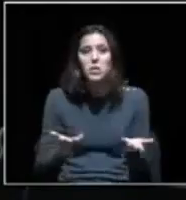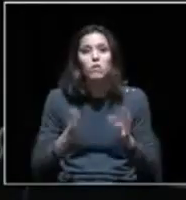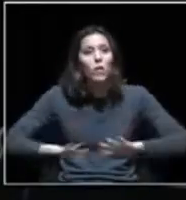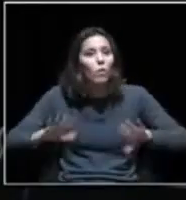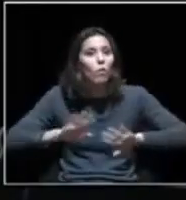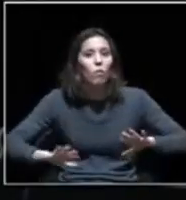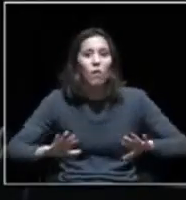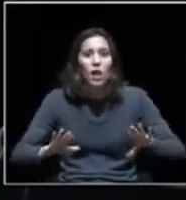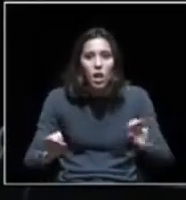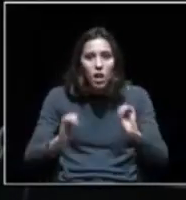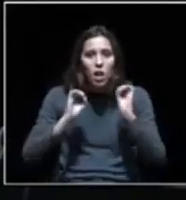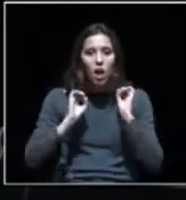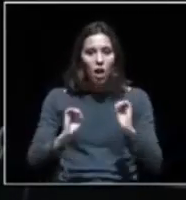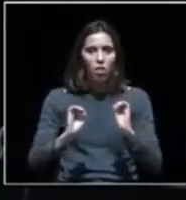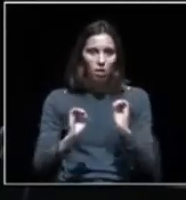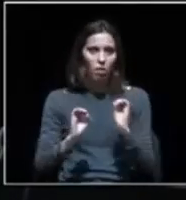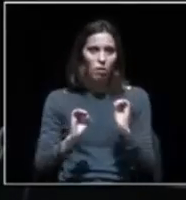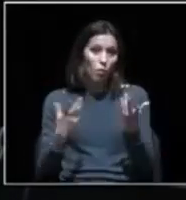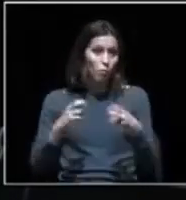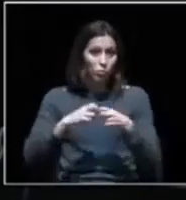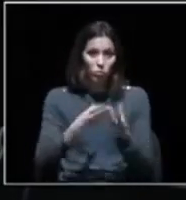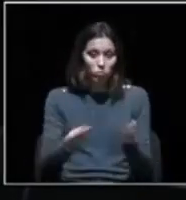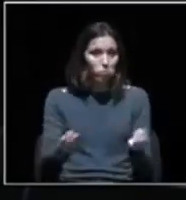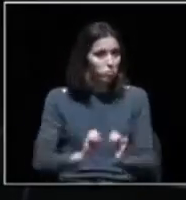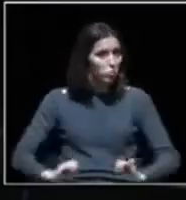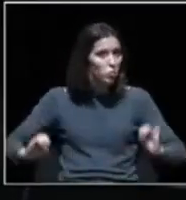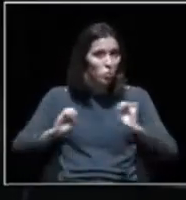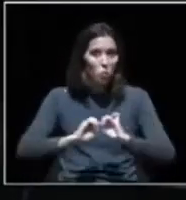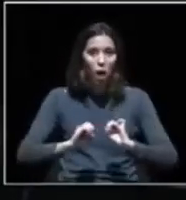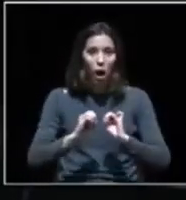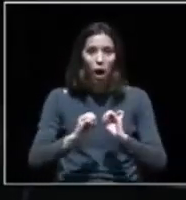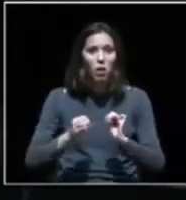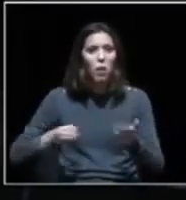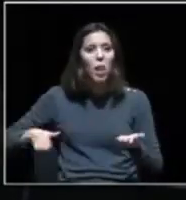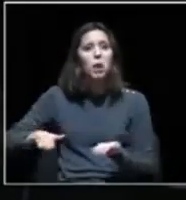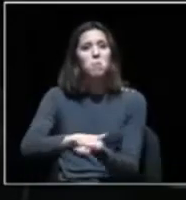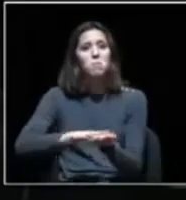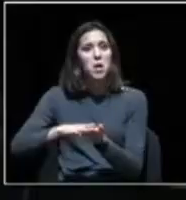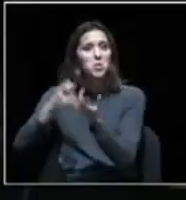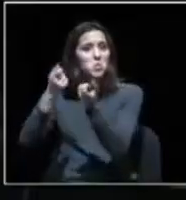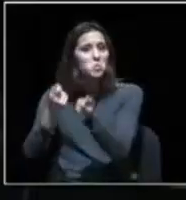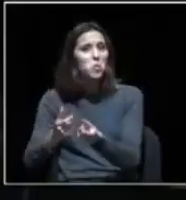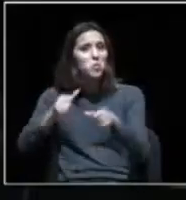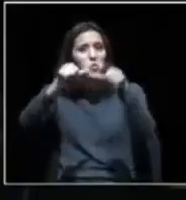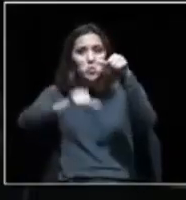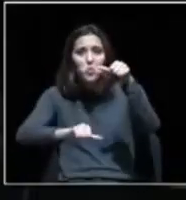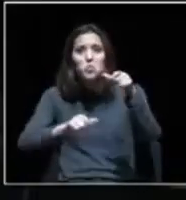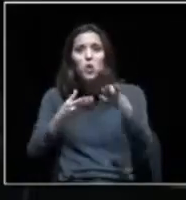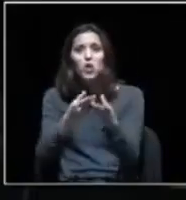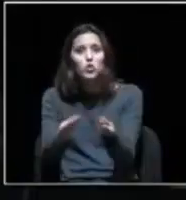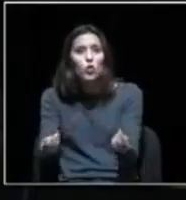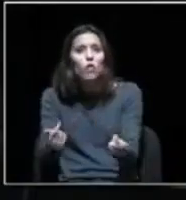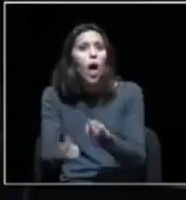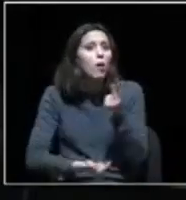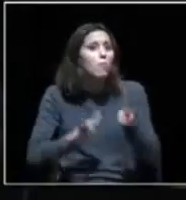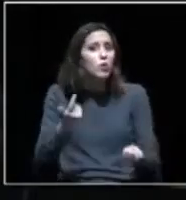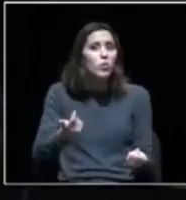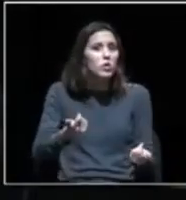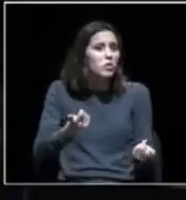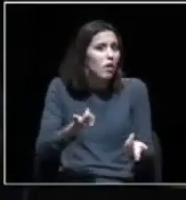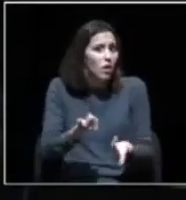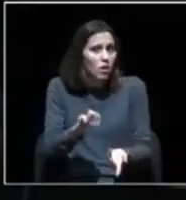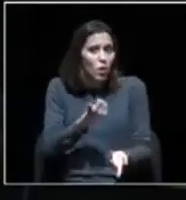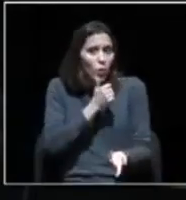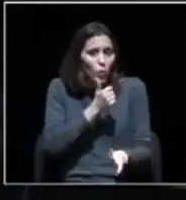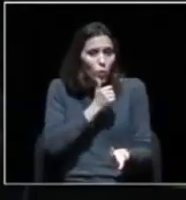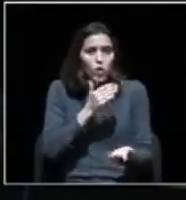resolução dos problemas. Podemos mesmo dizer que é muito pouco baseado num discurso que procure resolver o que quer que seja, mas